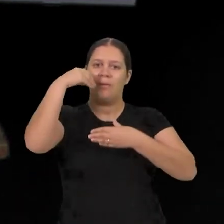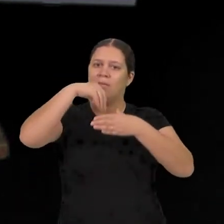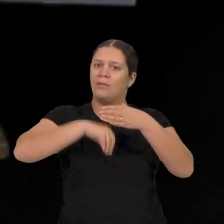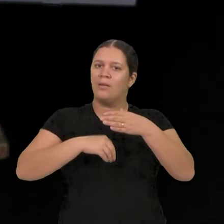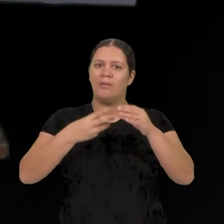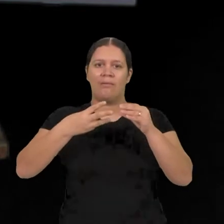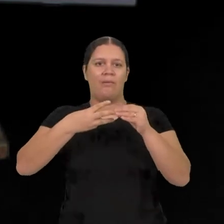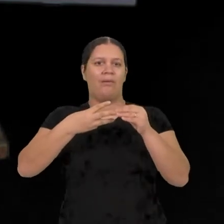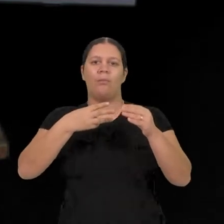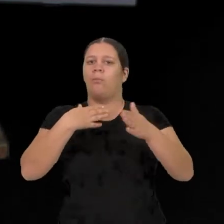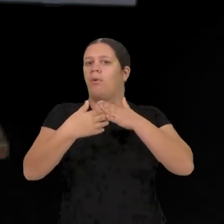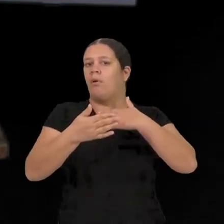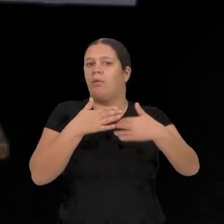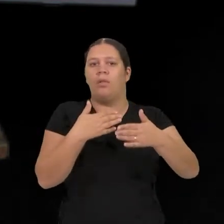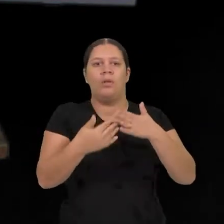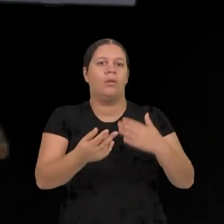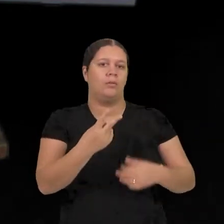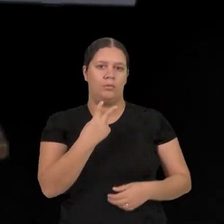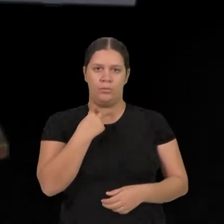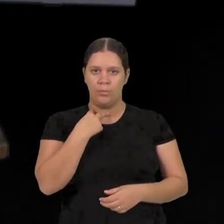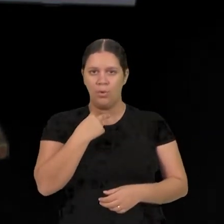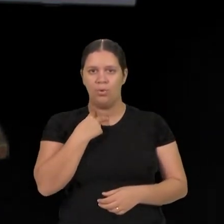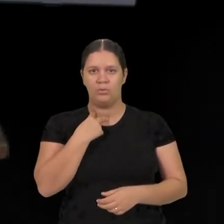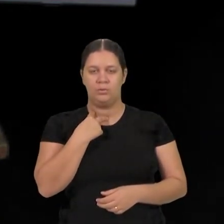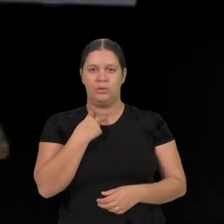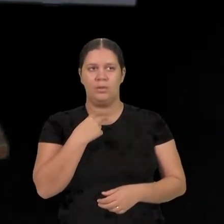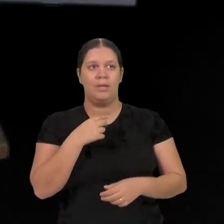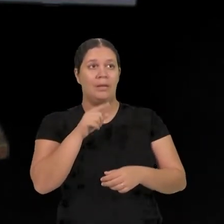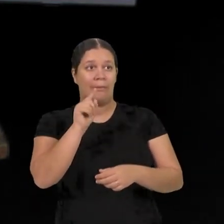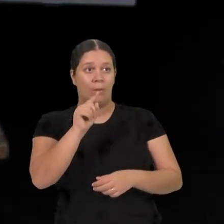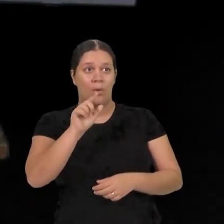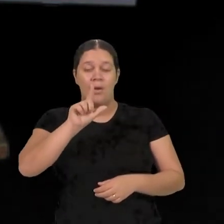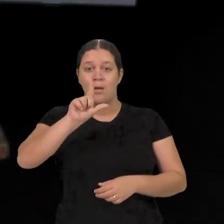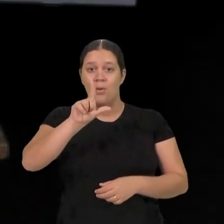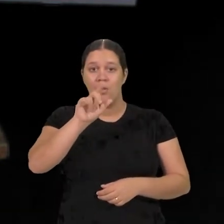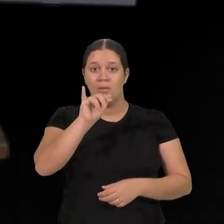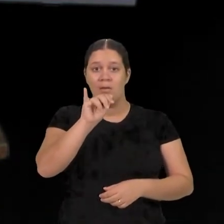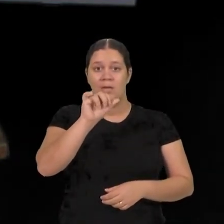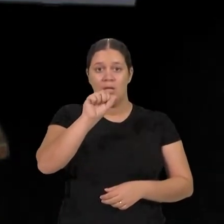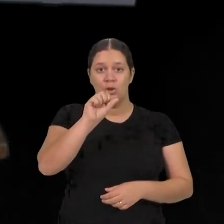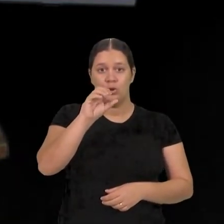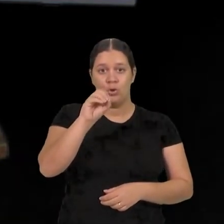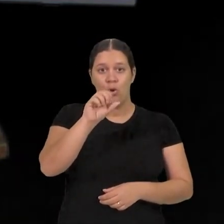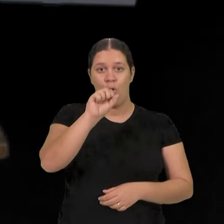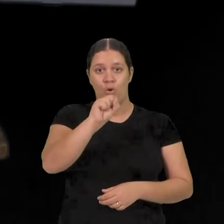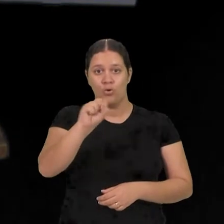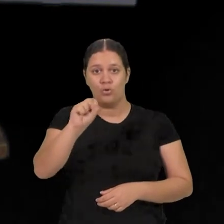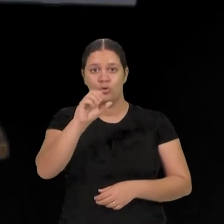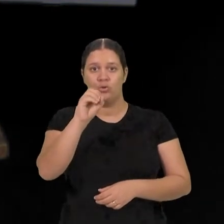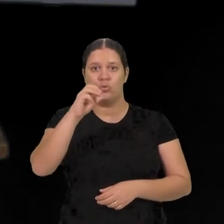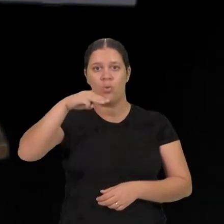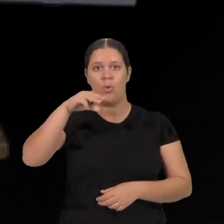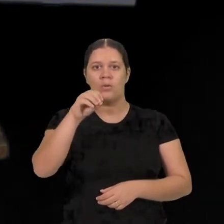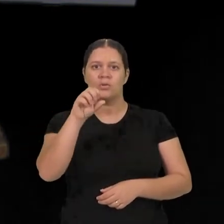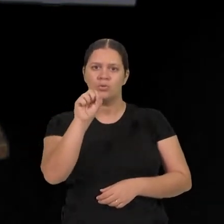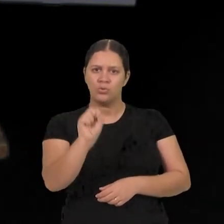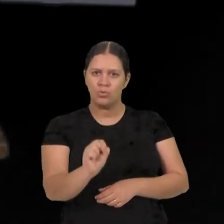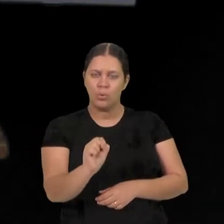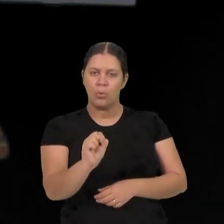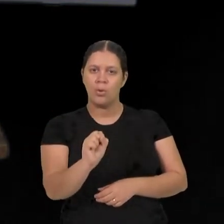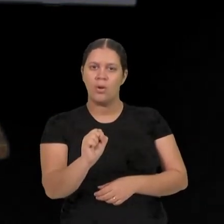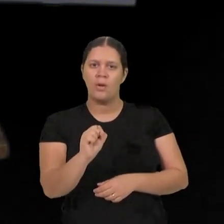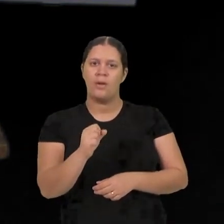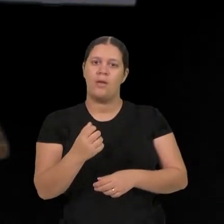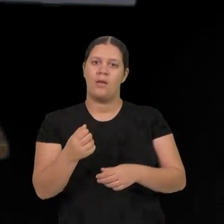da célula e seja o que Deus quiser. Tá? Então os lisossomos vão agir nesse sentido aqui. Ó. Eles recebem, eles